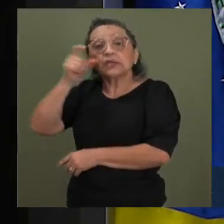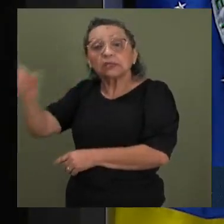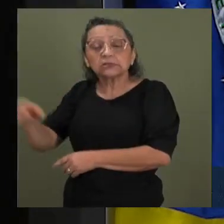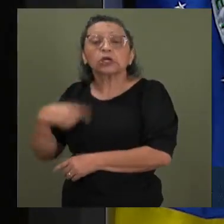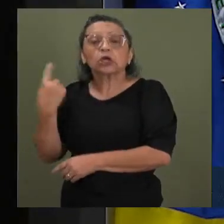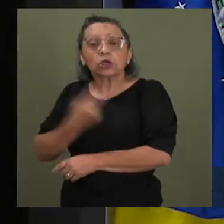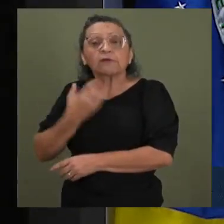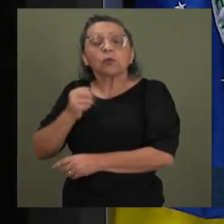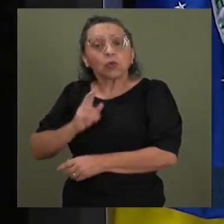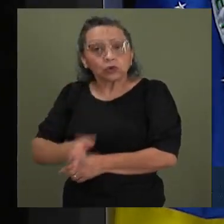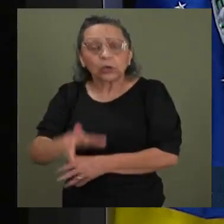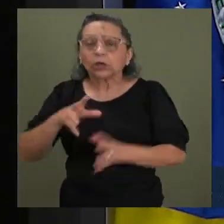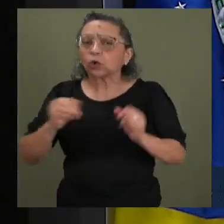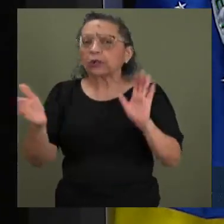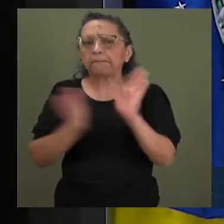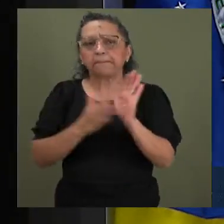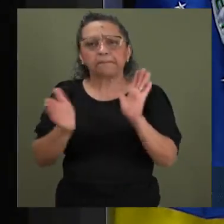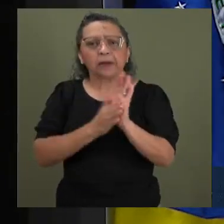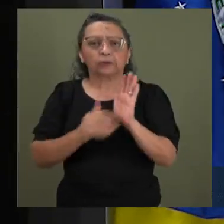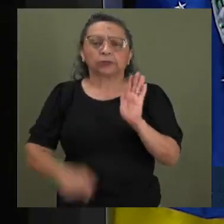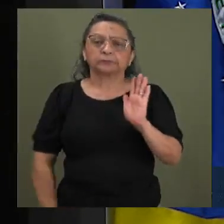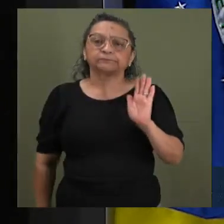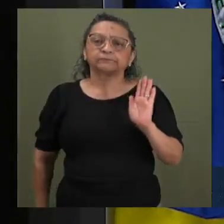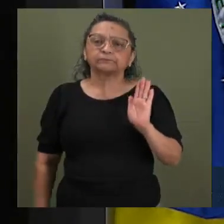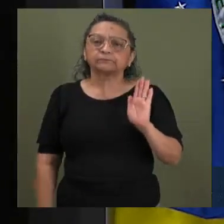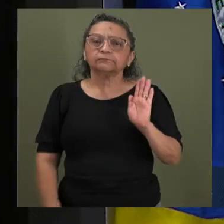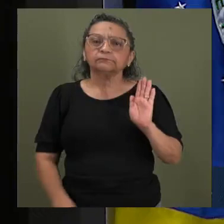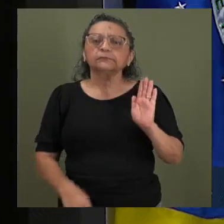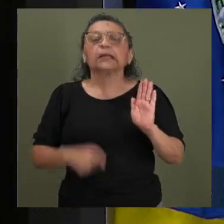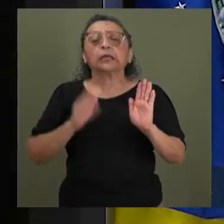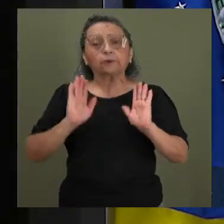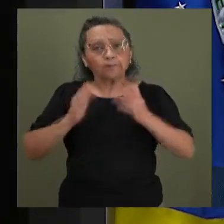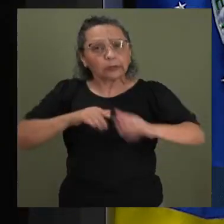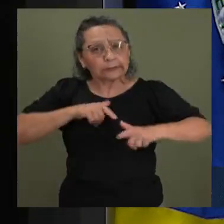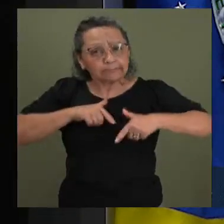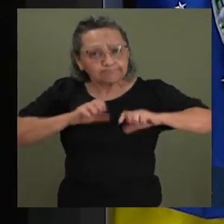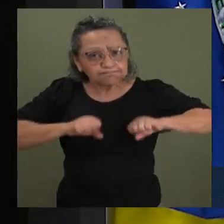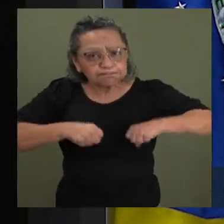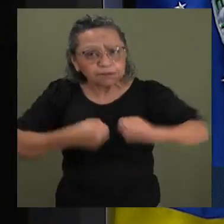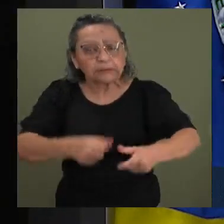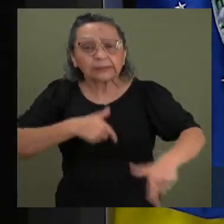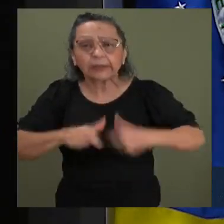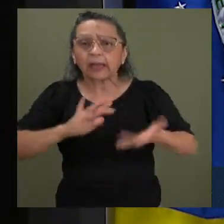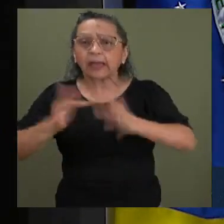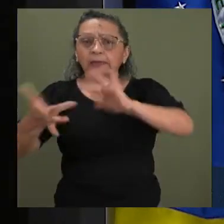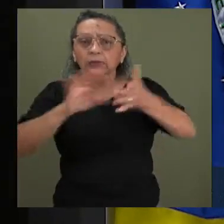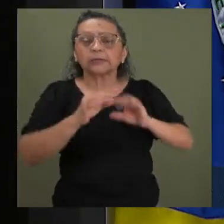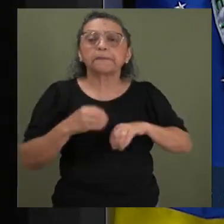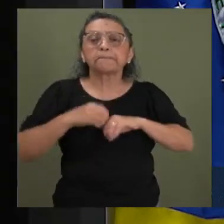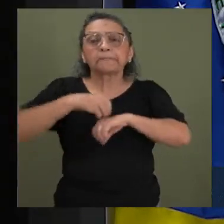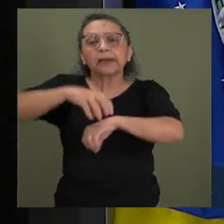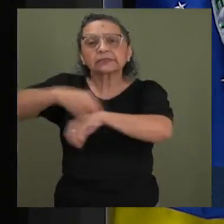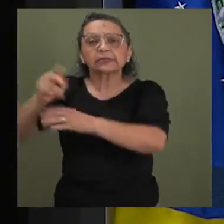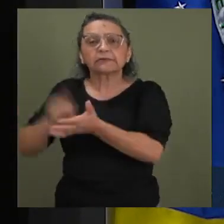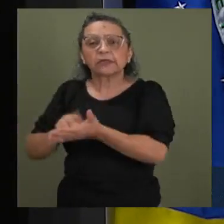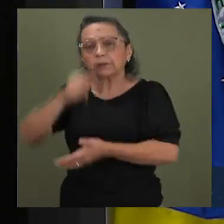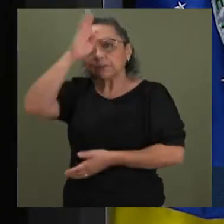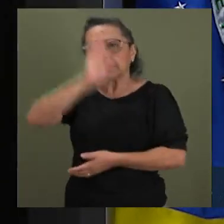continuar em todas essas pautas, senador Jorge Seife, trabalhando aqui, articulando, entregando a verdade para o povo